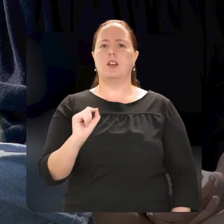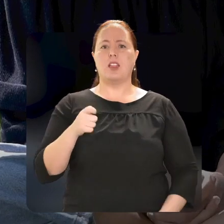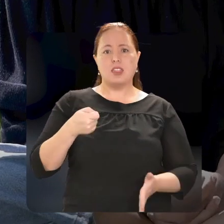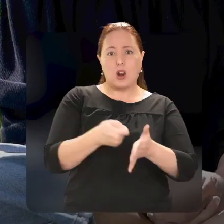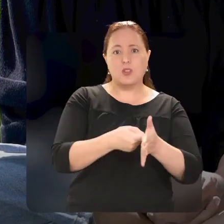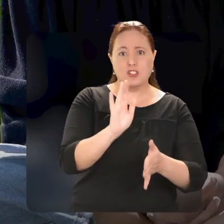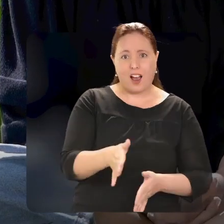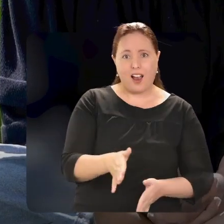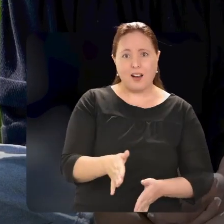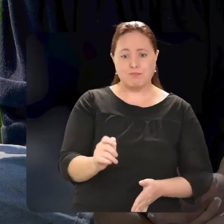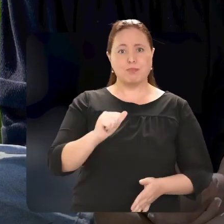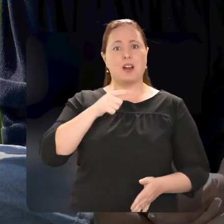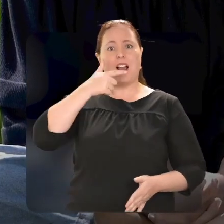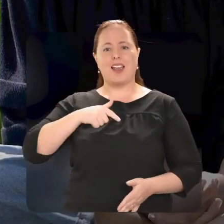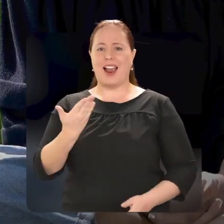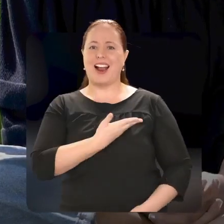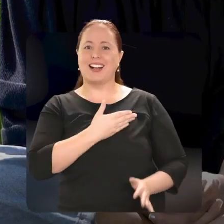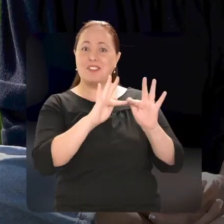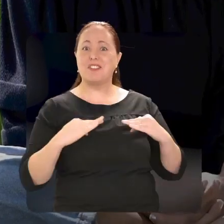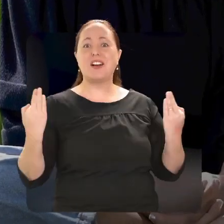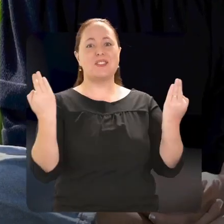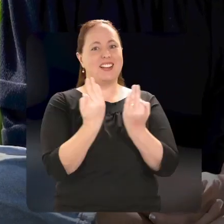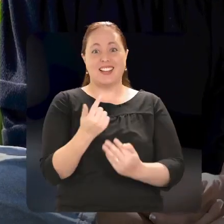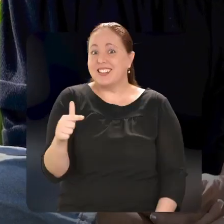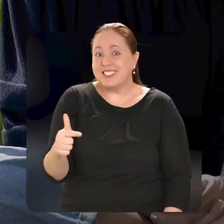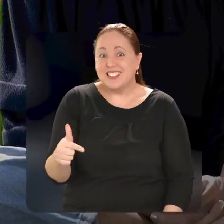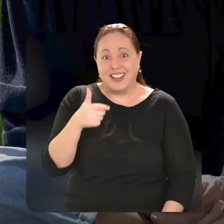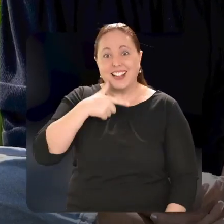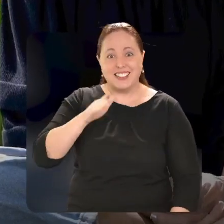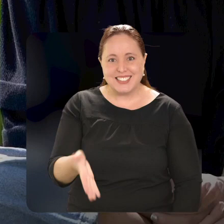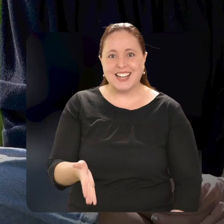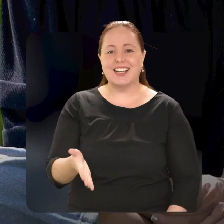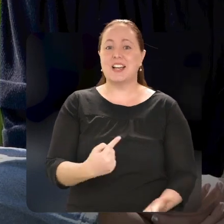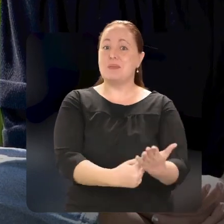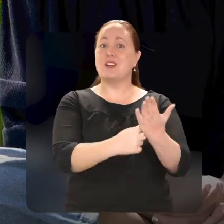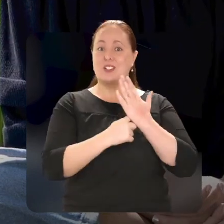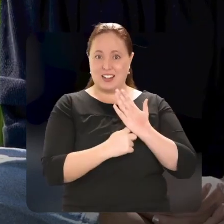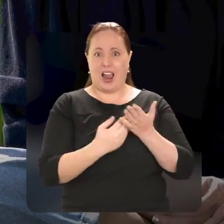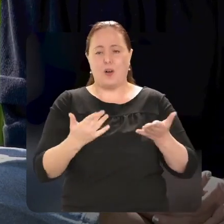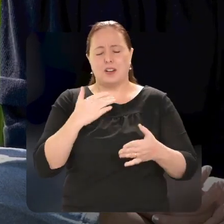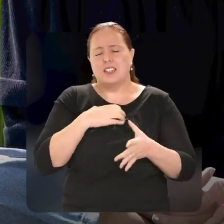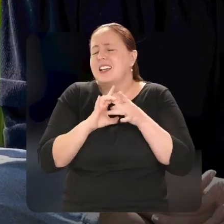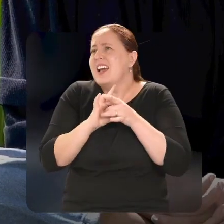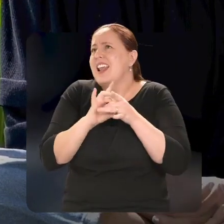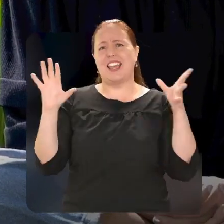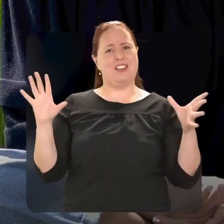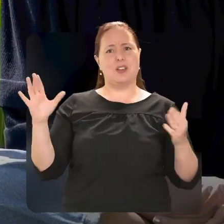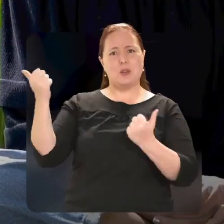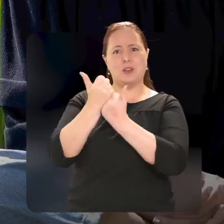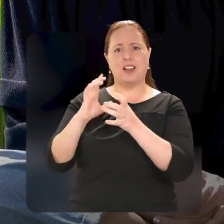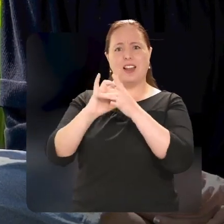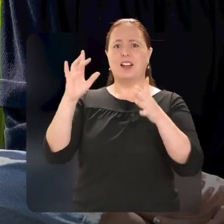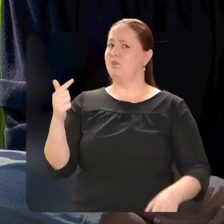tudo, depois dessa denúncia eu ganhei amigos e familiares que nem eram minha família. Mas eles me ajudaram e agora eu sou